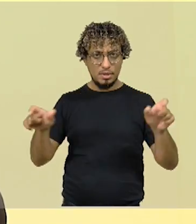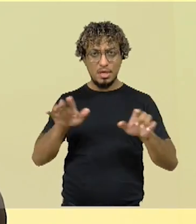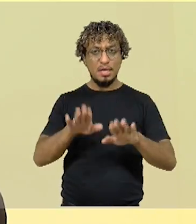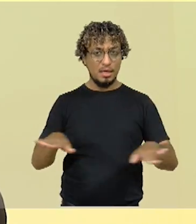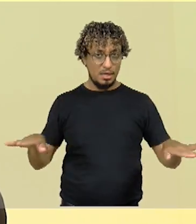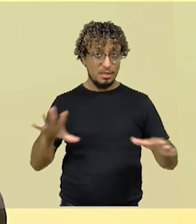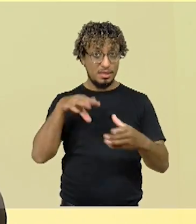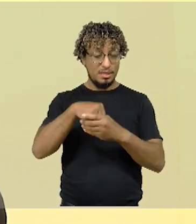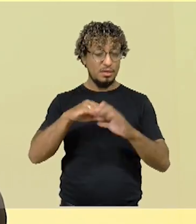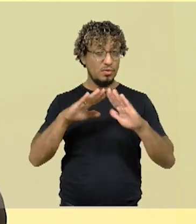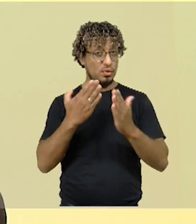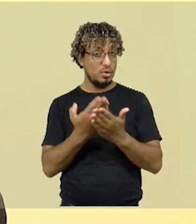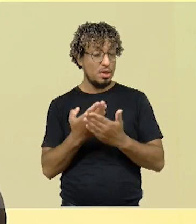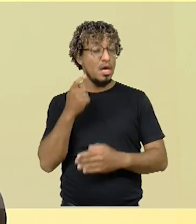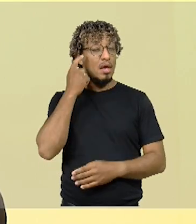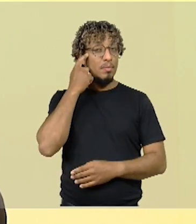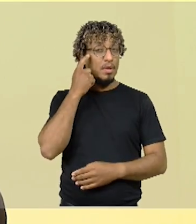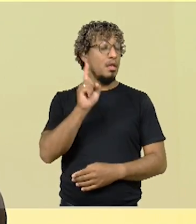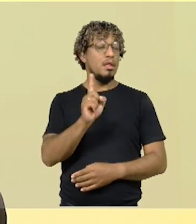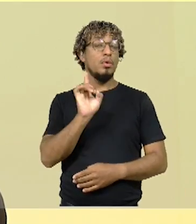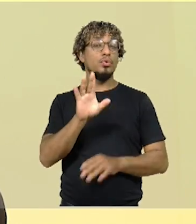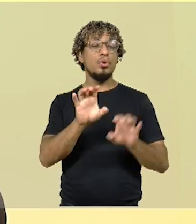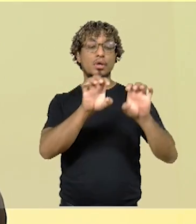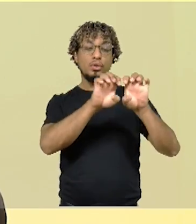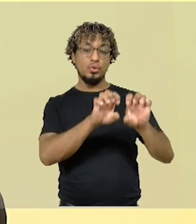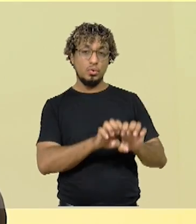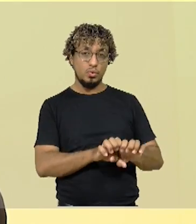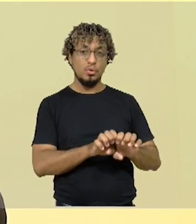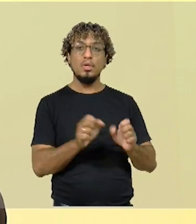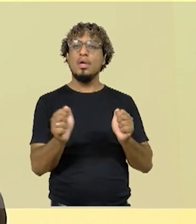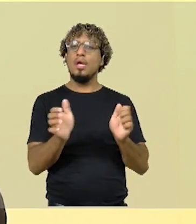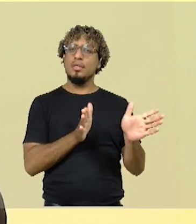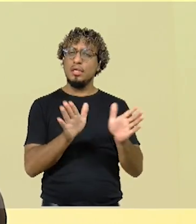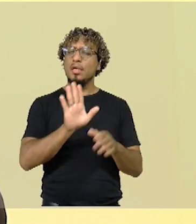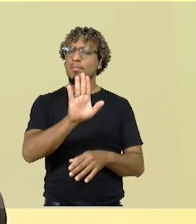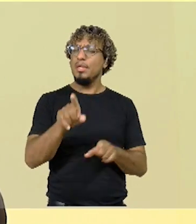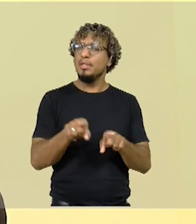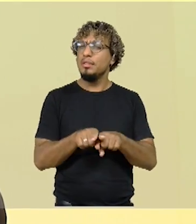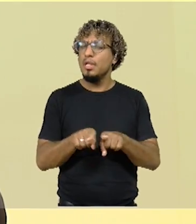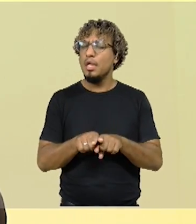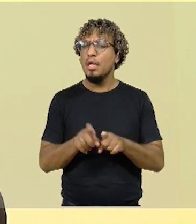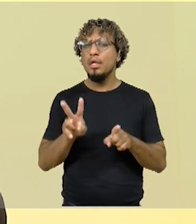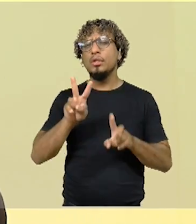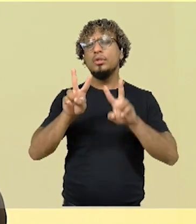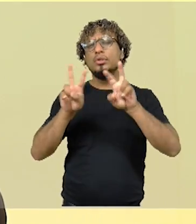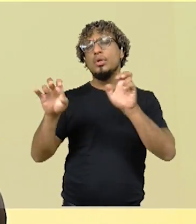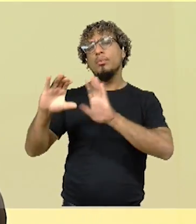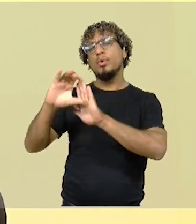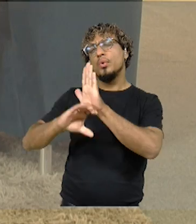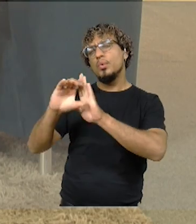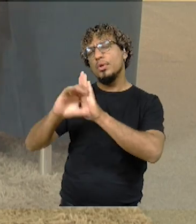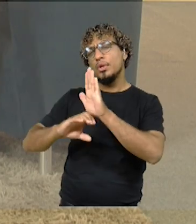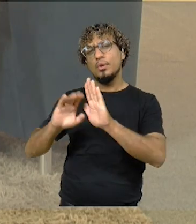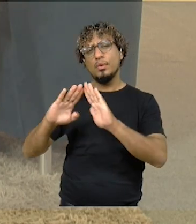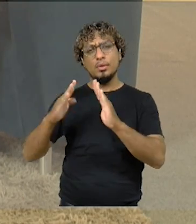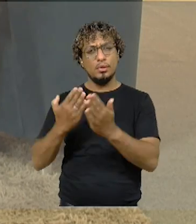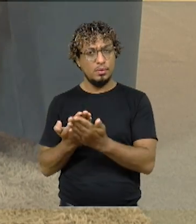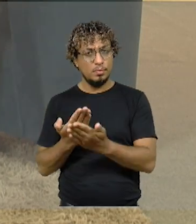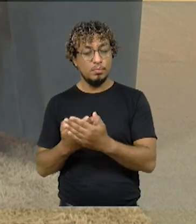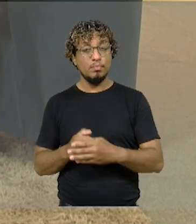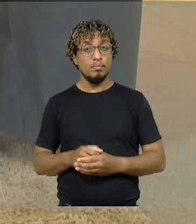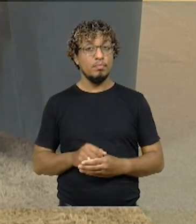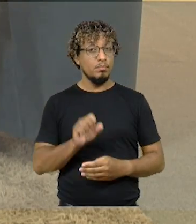público. Só até julho já foram 50 milhões entregues pela prefeitura para essas empresas de transporte. Então vamos ter uma